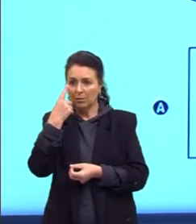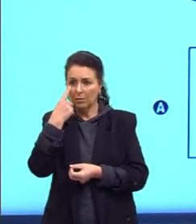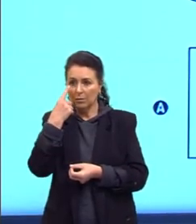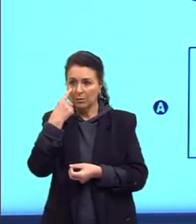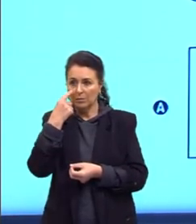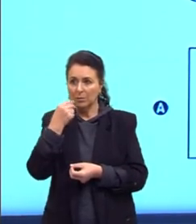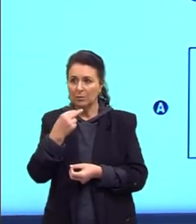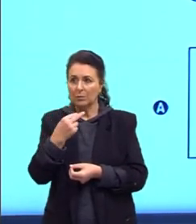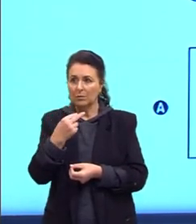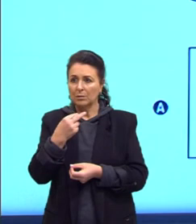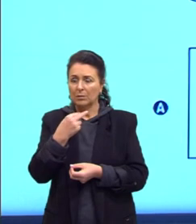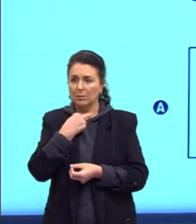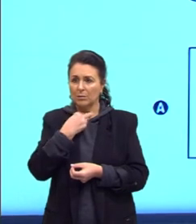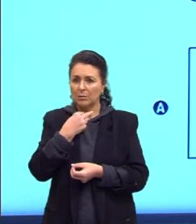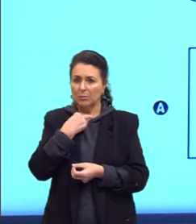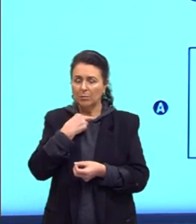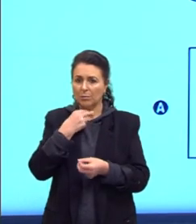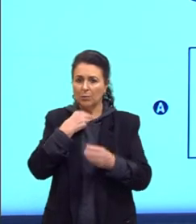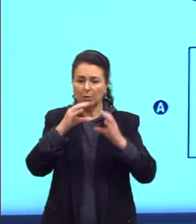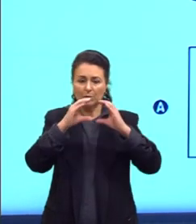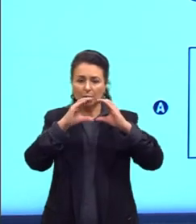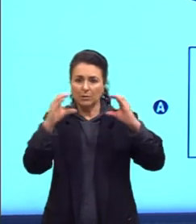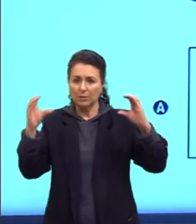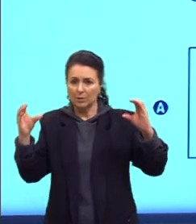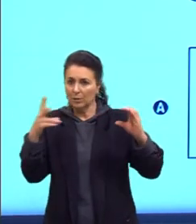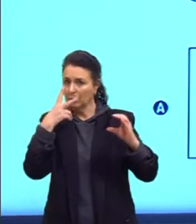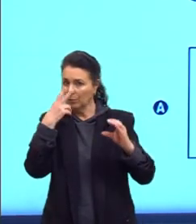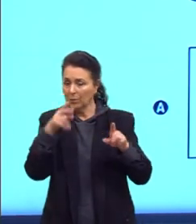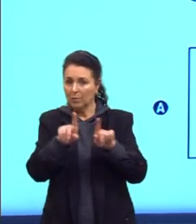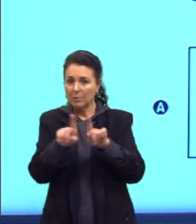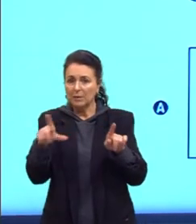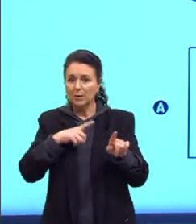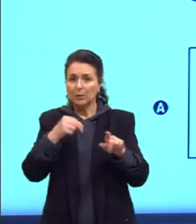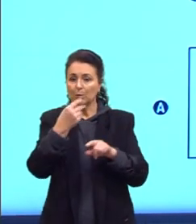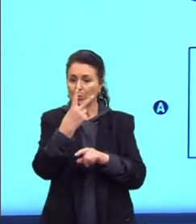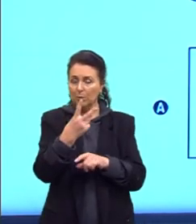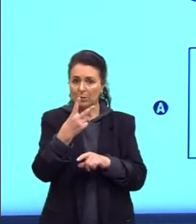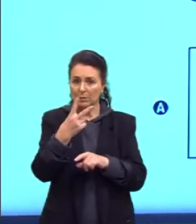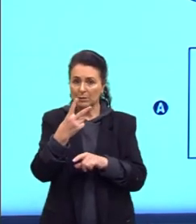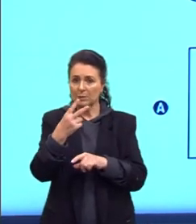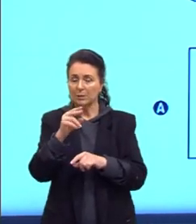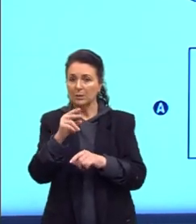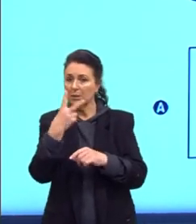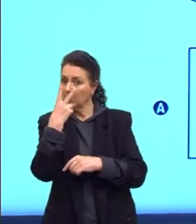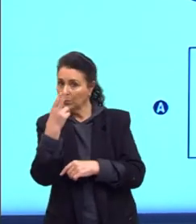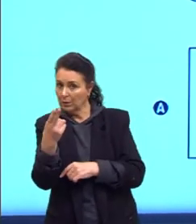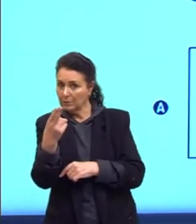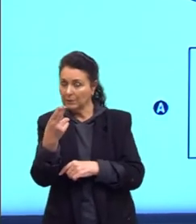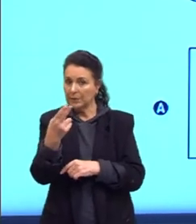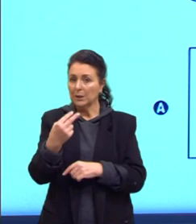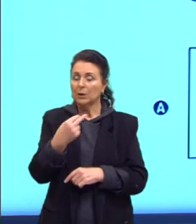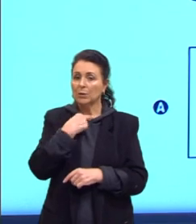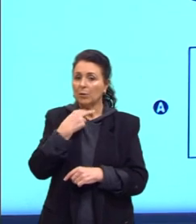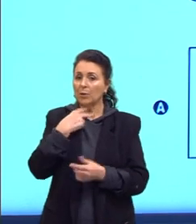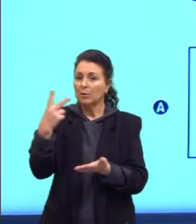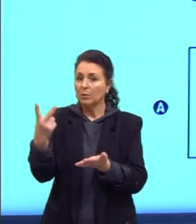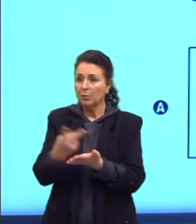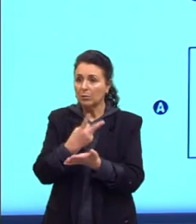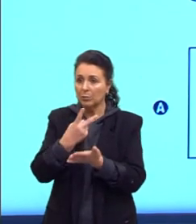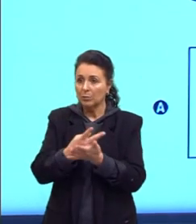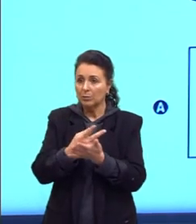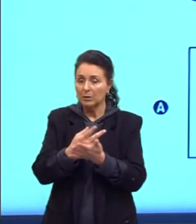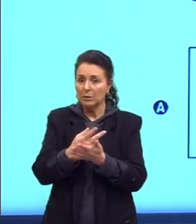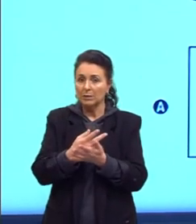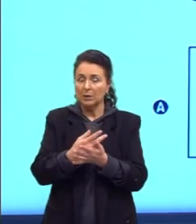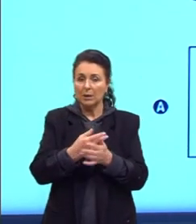não pode até na representar um circuito dessa forma mas a gente tem duas baterias iguais e aqui não pode acontecer essa